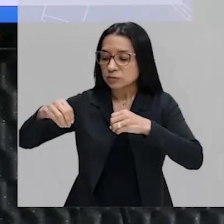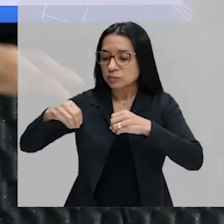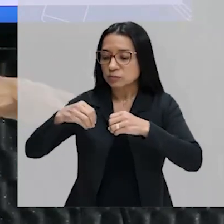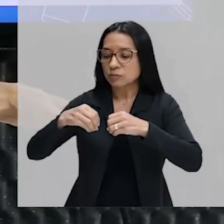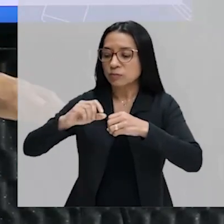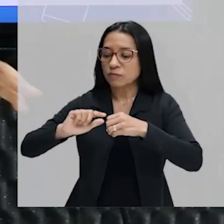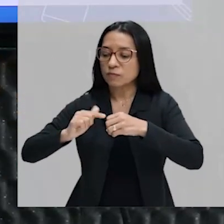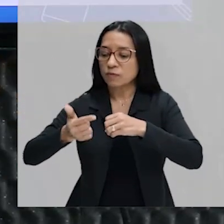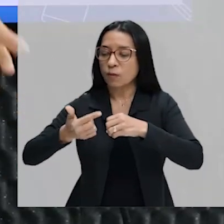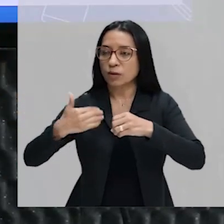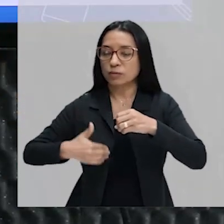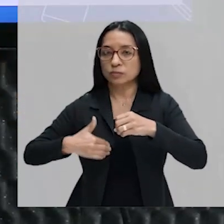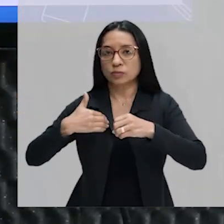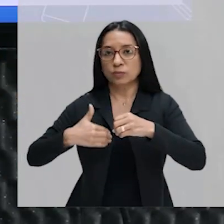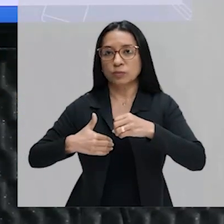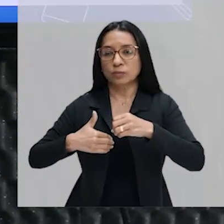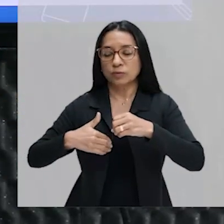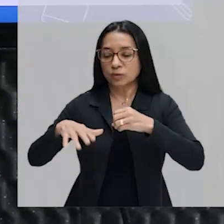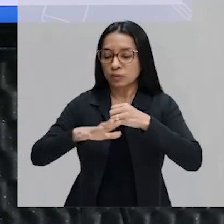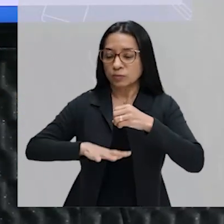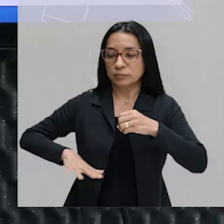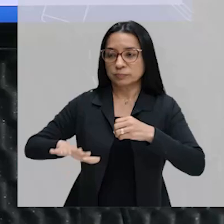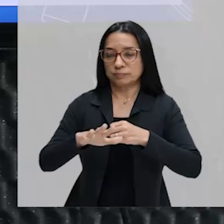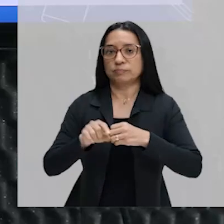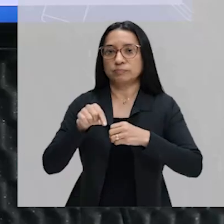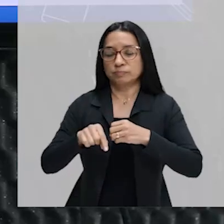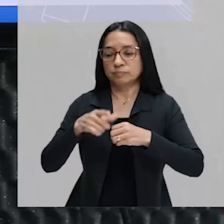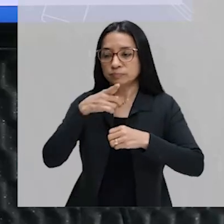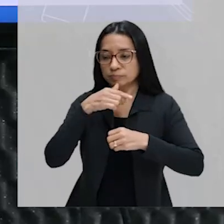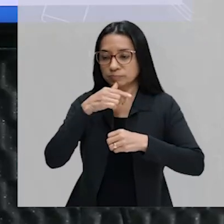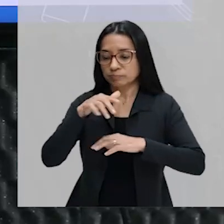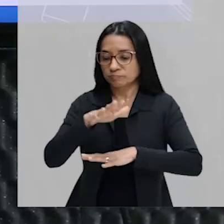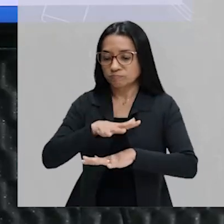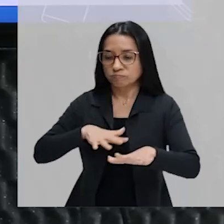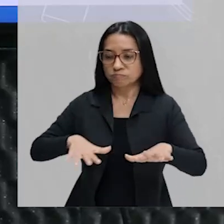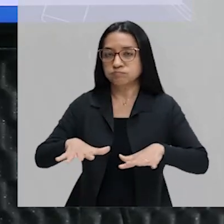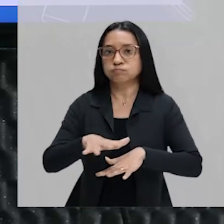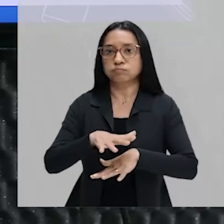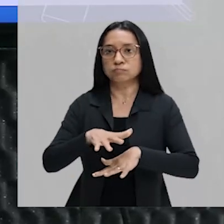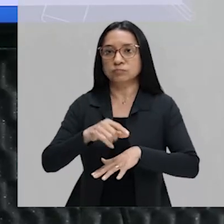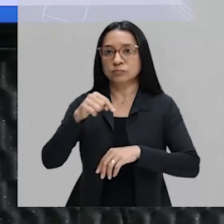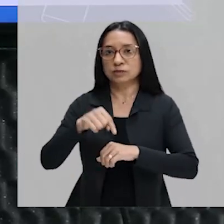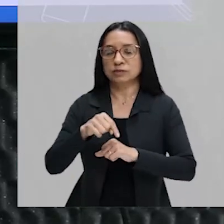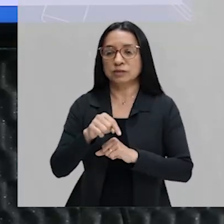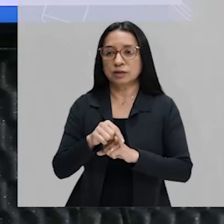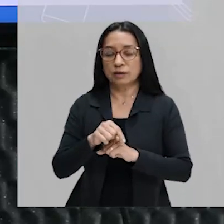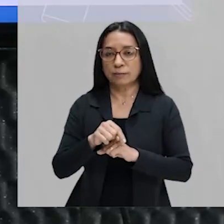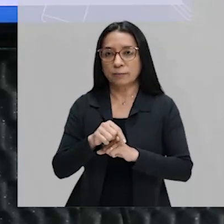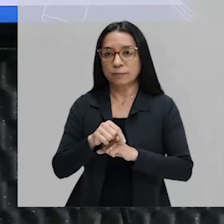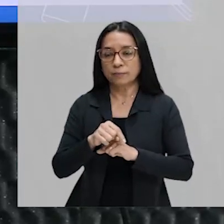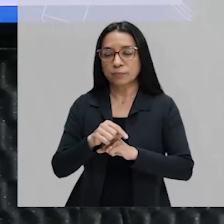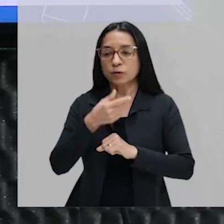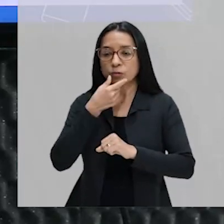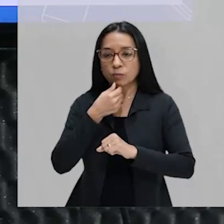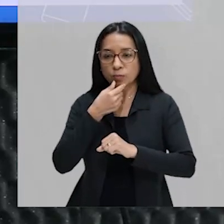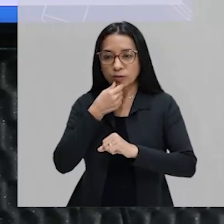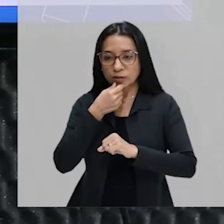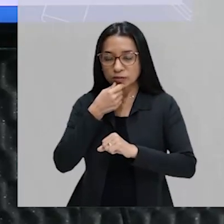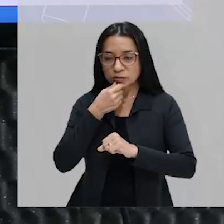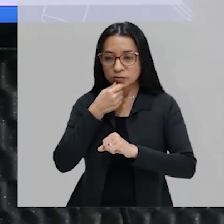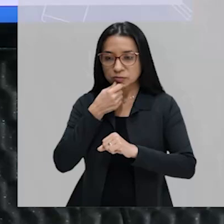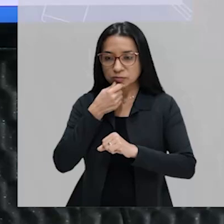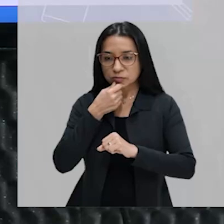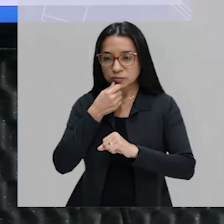fora do seu corpo, lá no ambiente externo, na água, né? E no caso, o macho, ele,